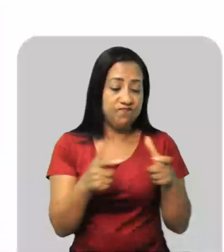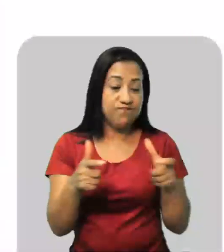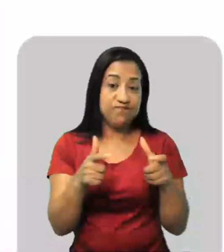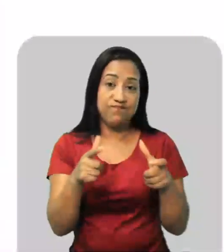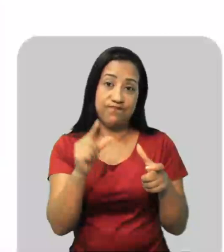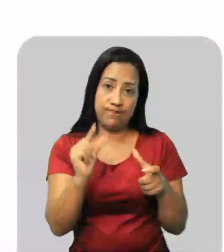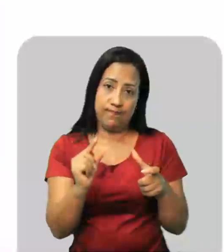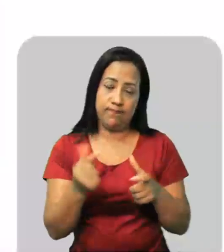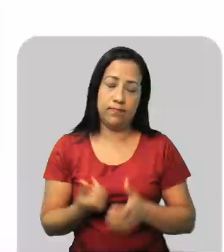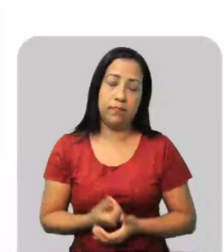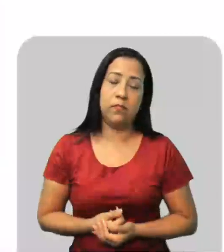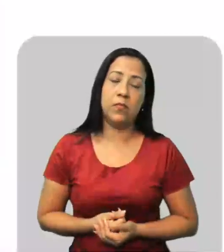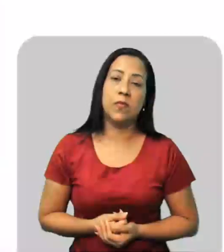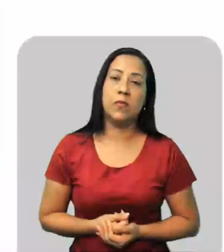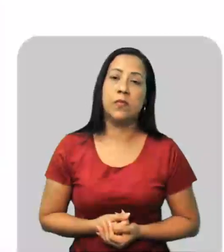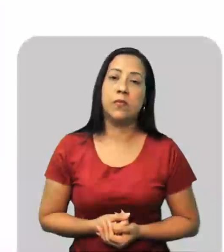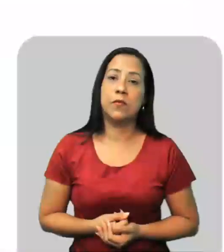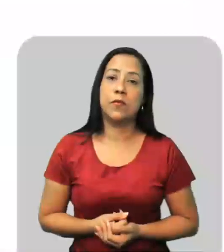bem?